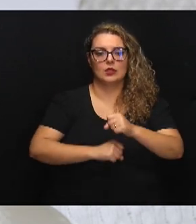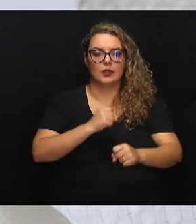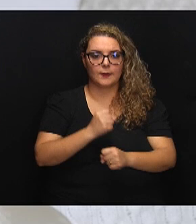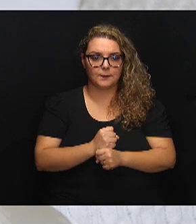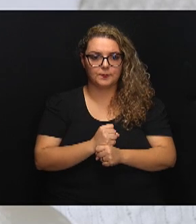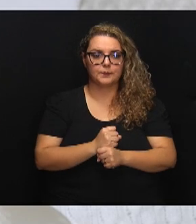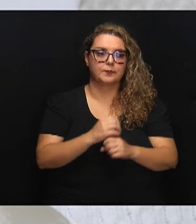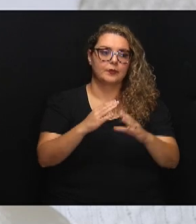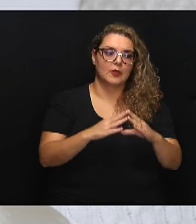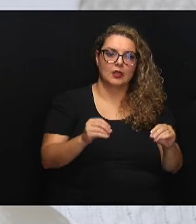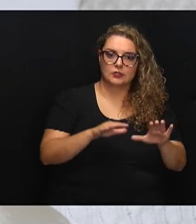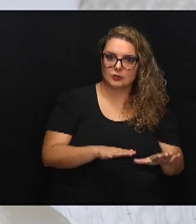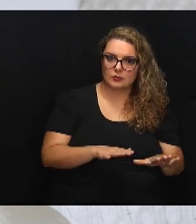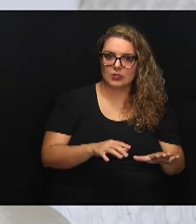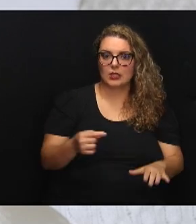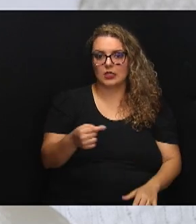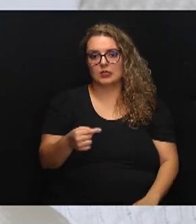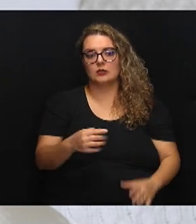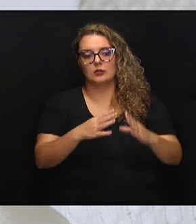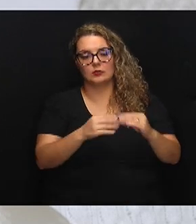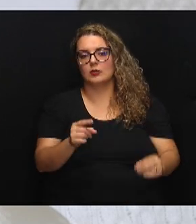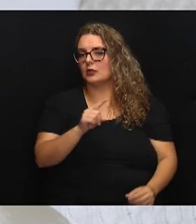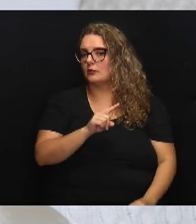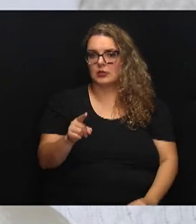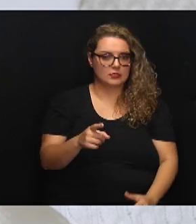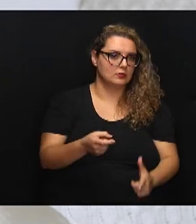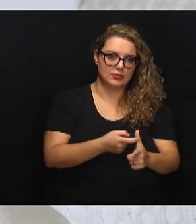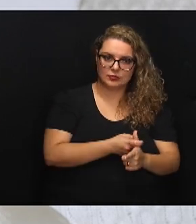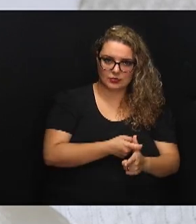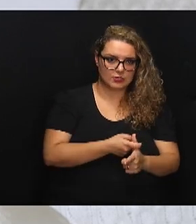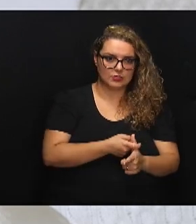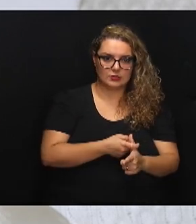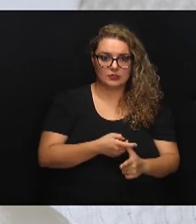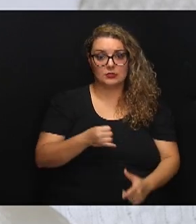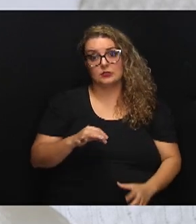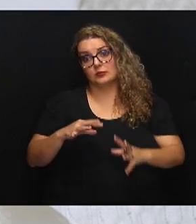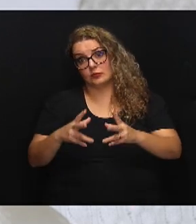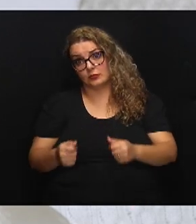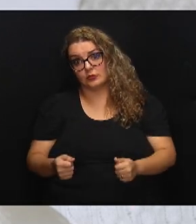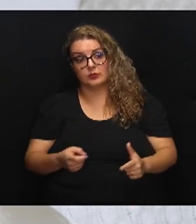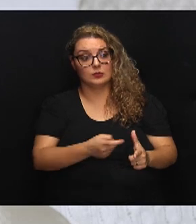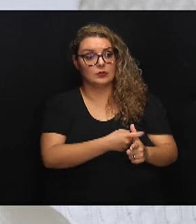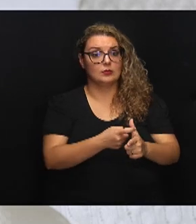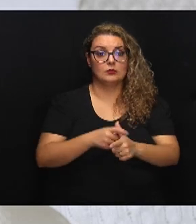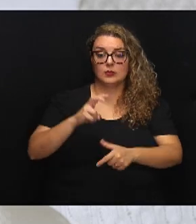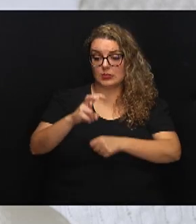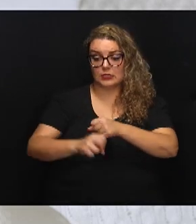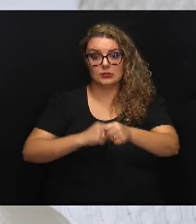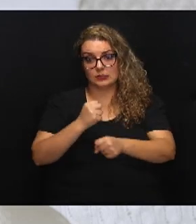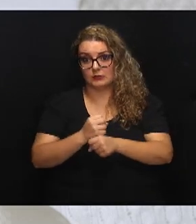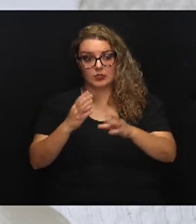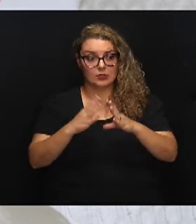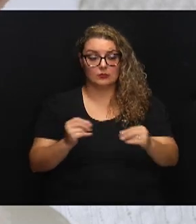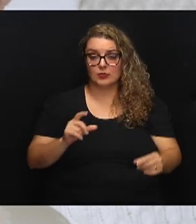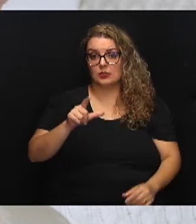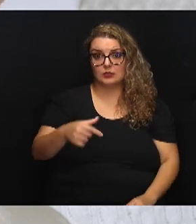Então, essa negativação some, mas não a dívida. Porque se fosse assim, todo mundo no Brasil deveria por 5 anos e sumiria e depois